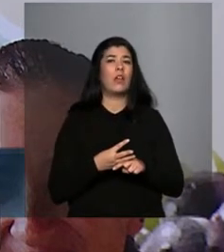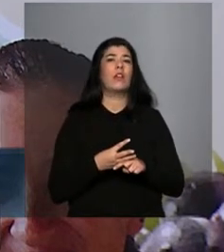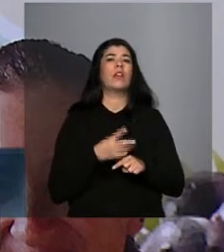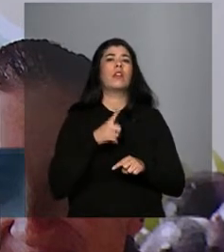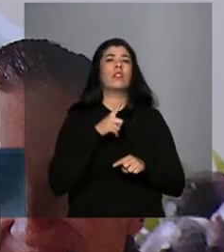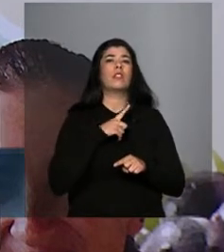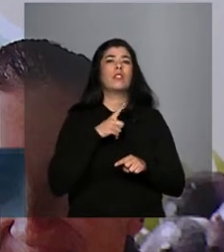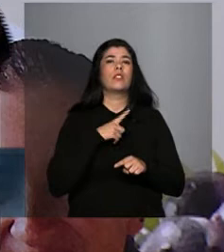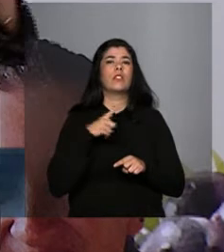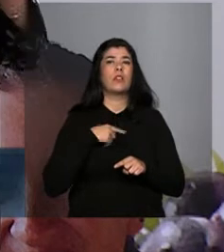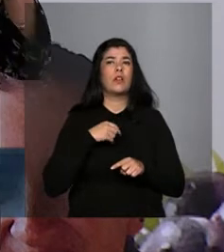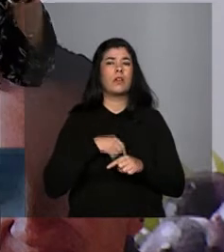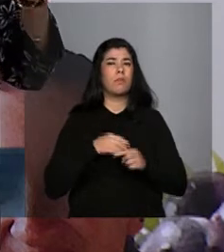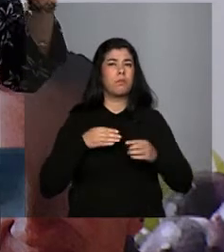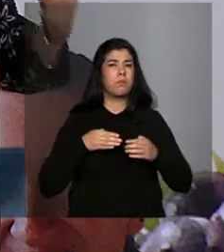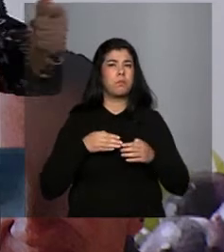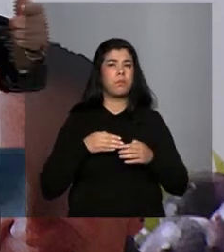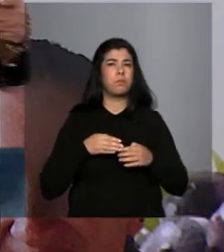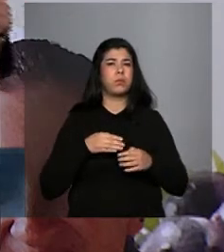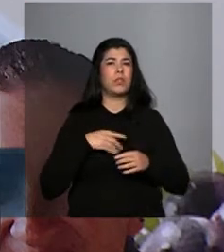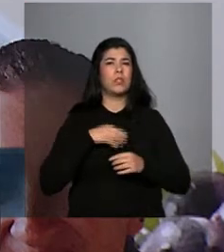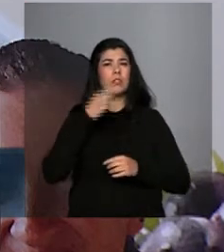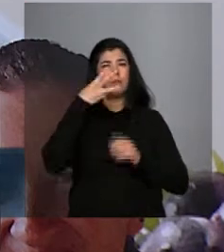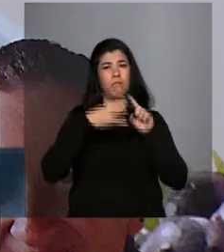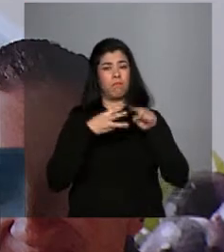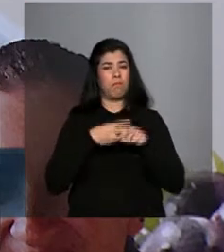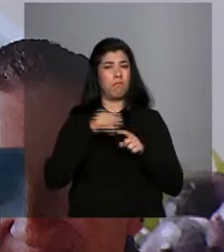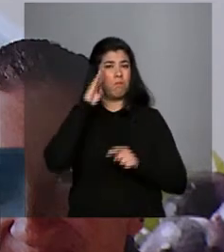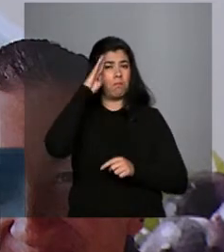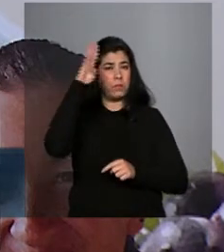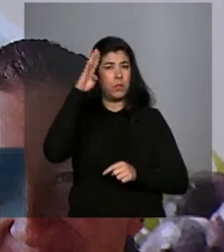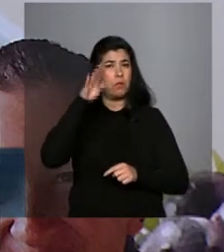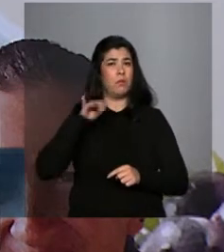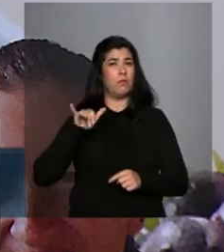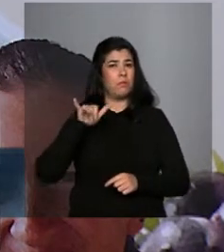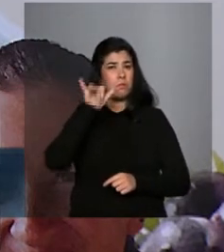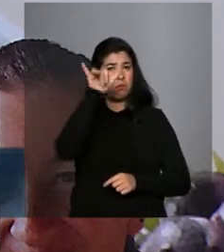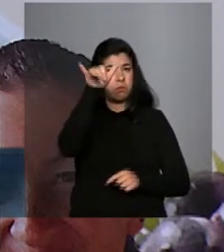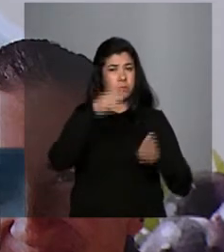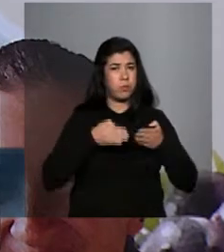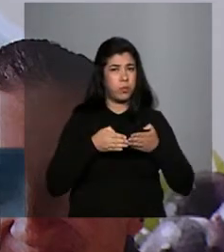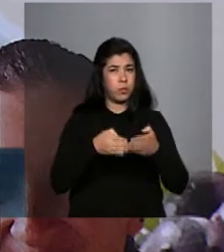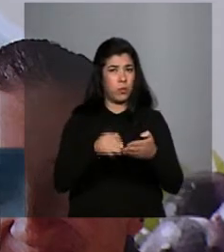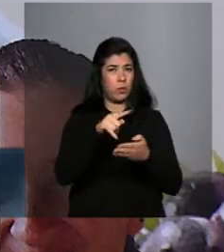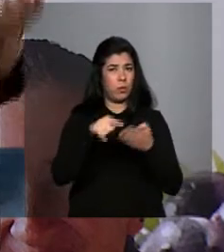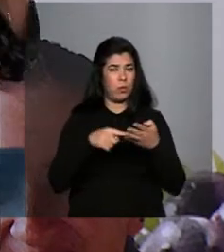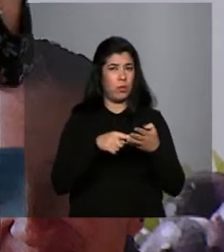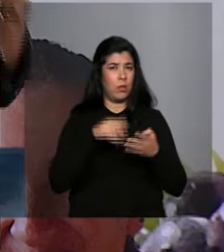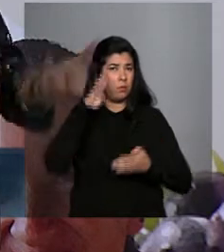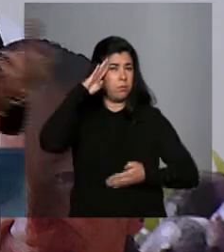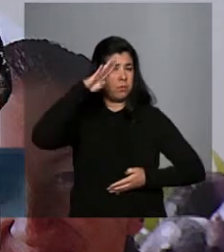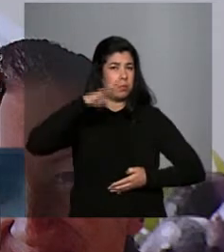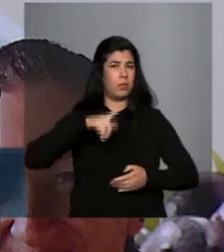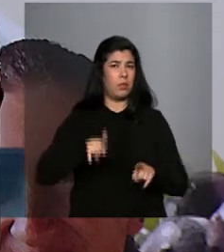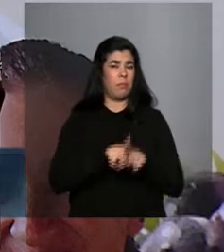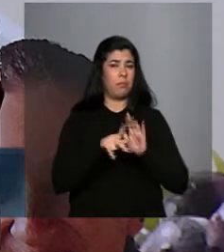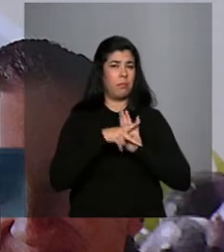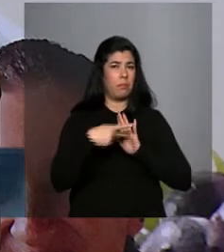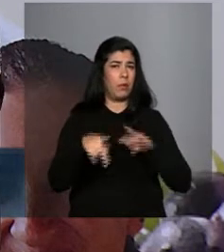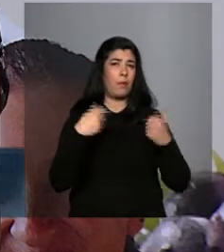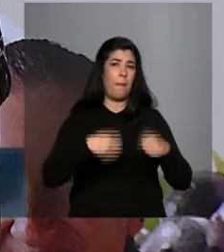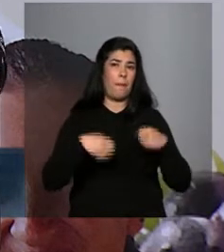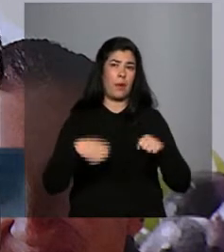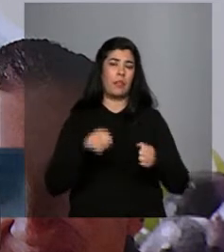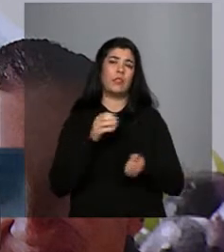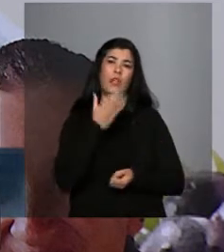penitenciárias, enfim, de todas as áreas que o governo fornece alimentação ou que demanda